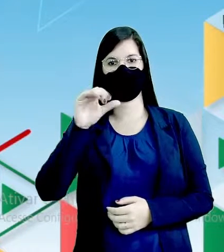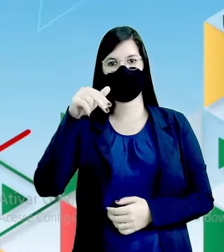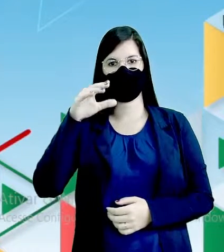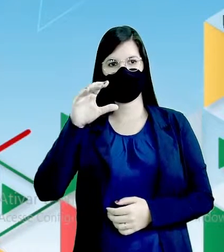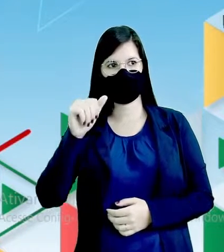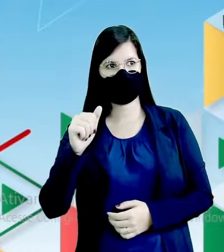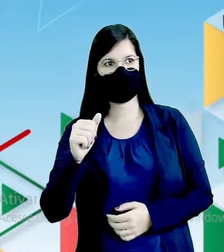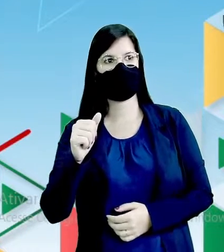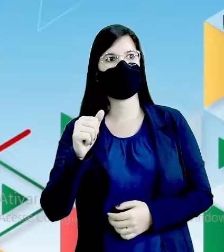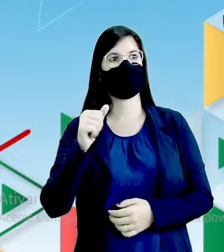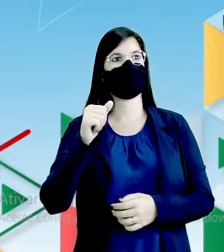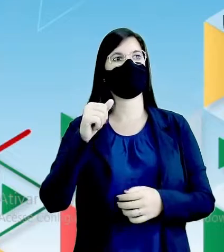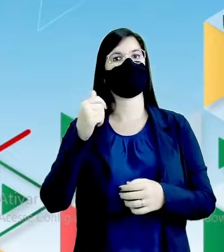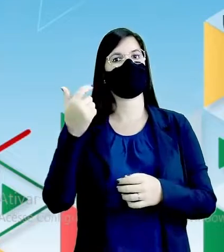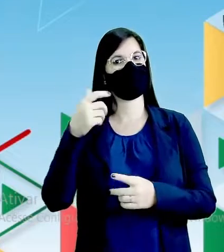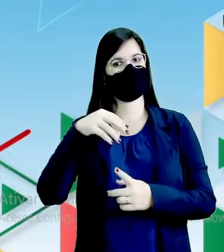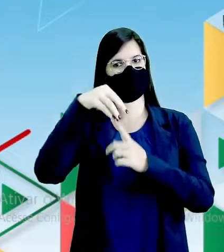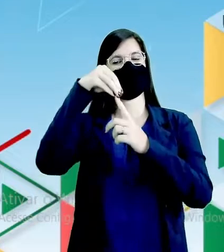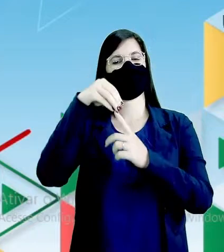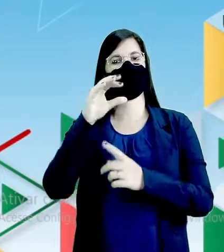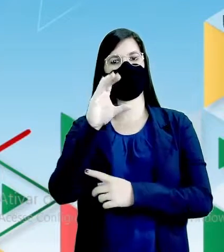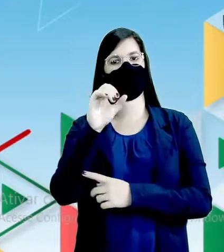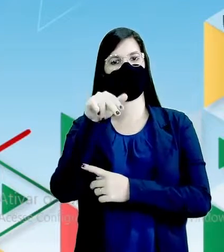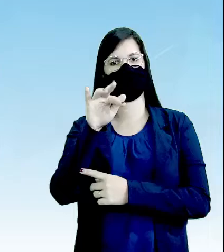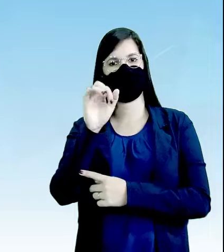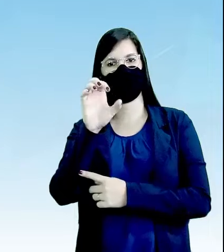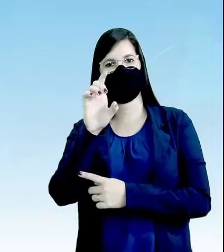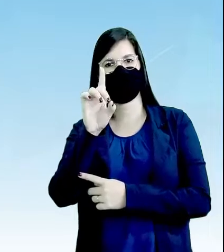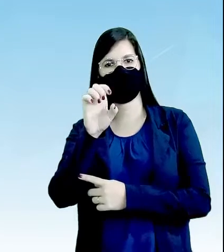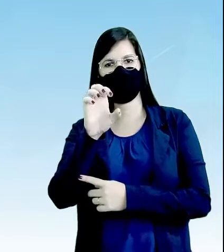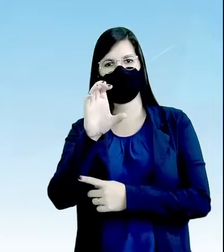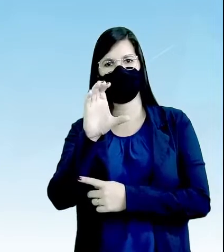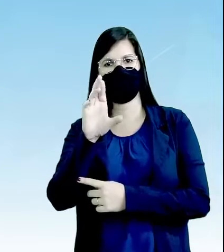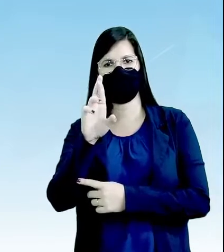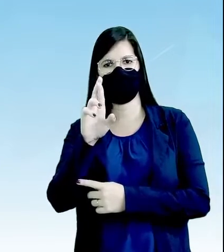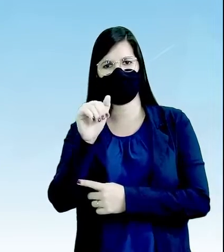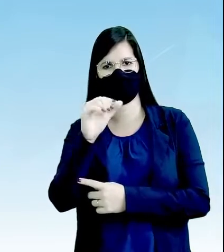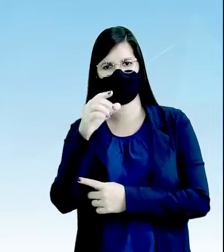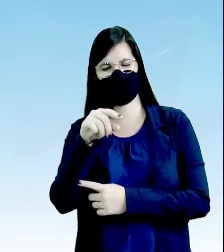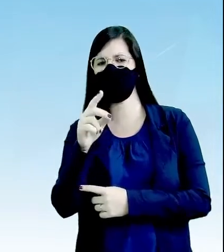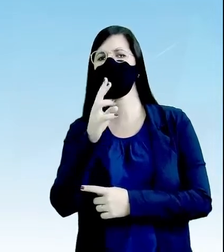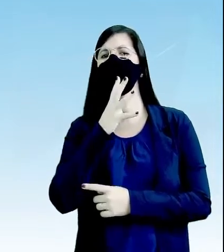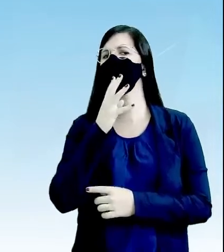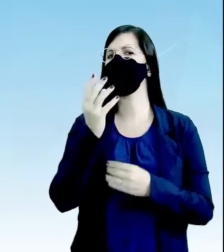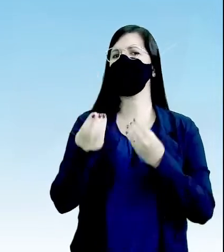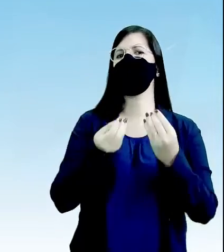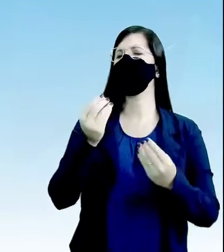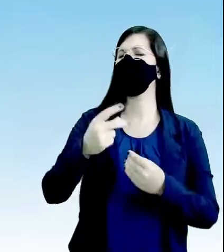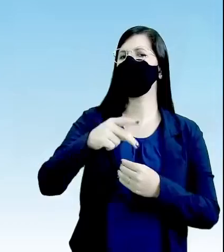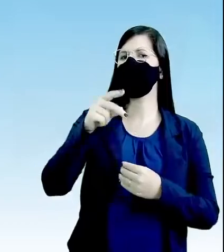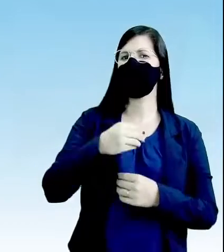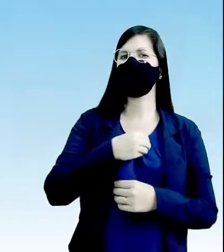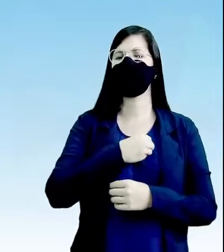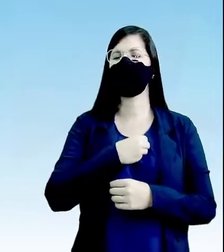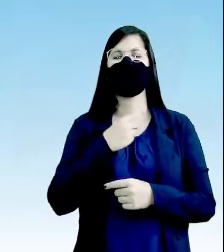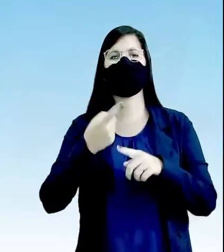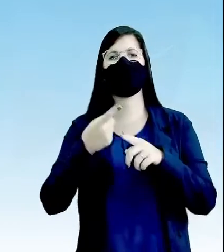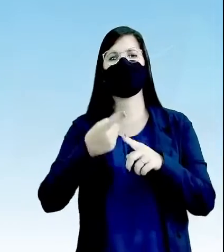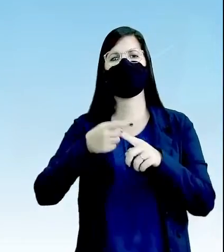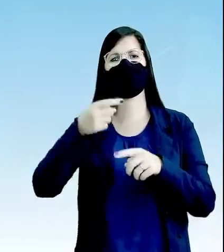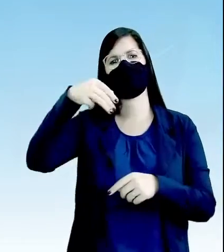mártir da Confederação. Professor, vamos conhecer um pouco sobre quem é esse Frei Caneca, por que Marte e por que